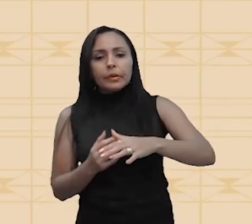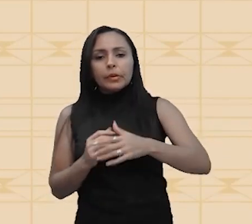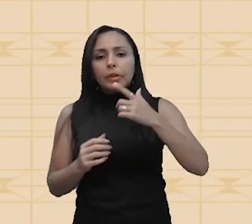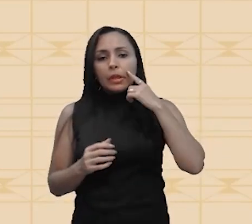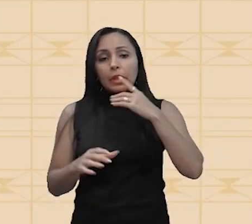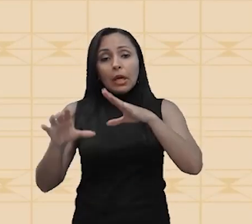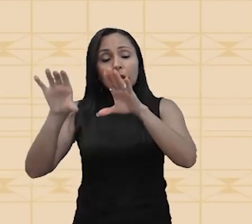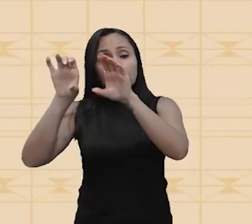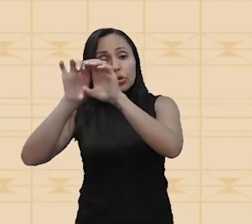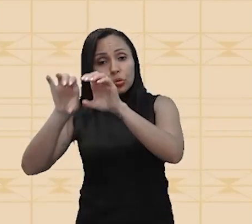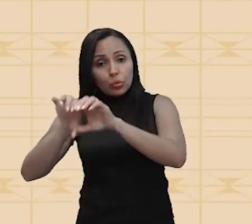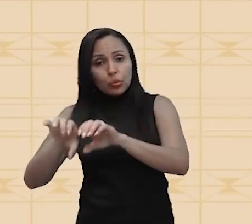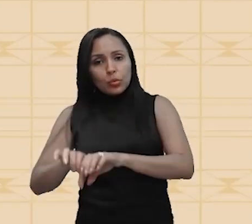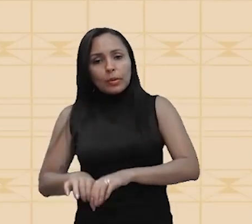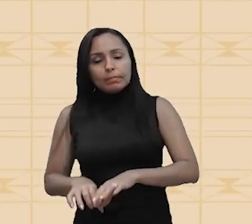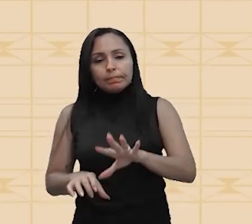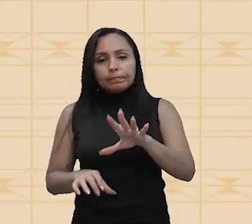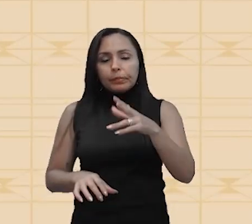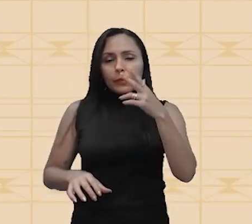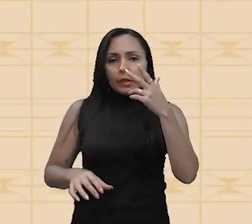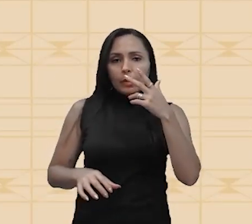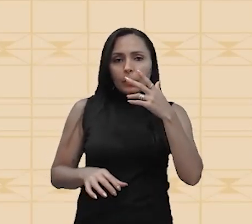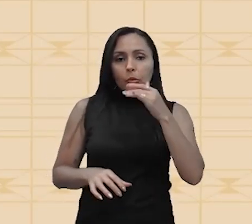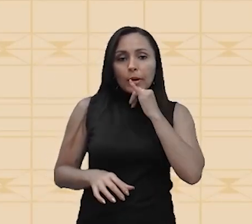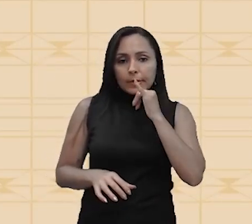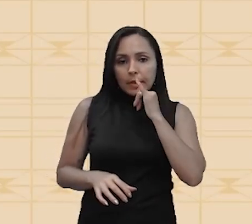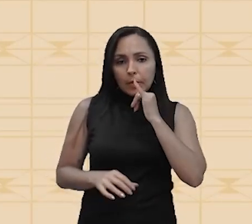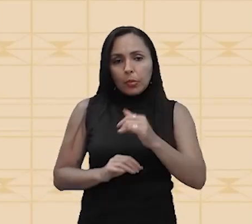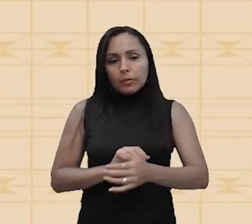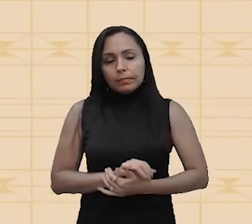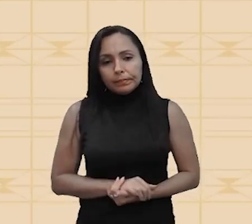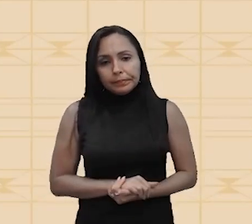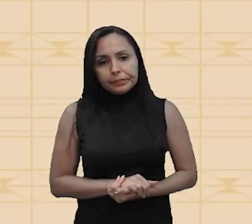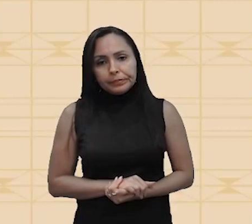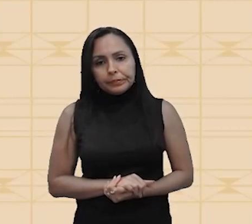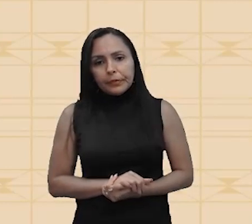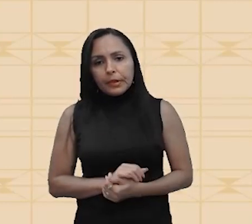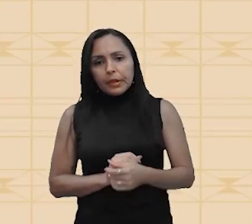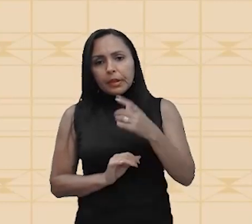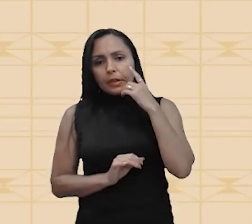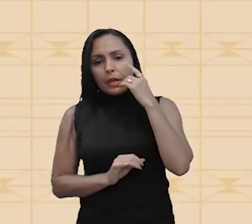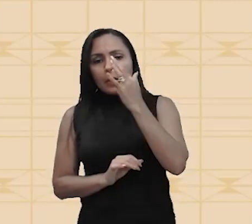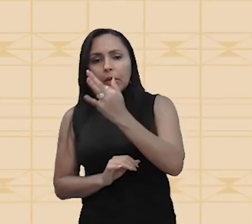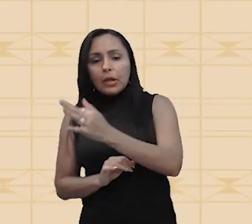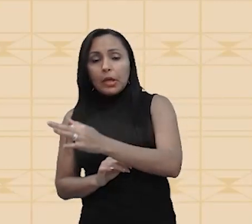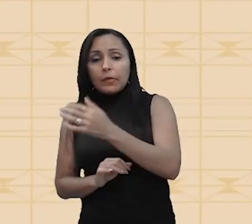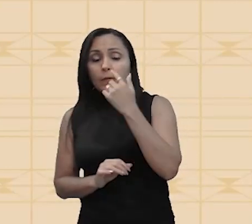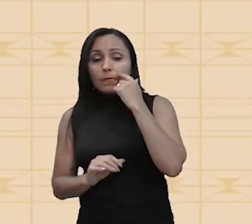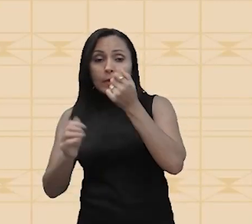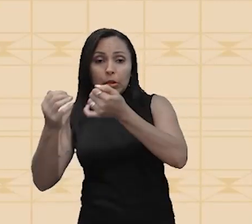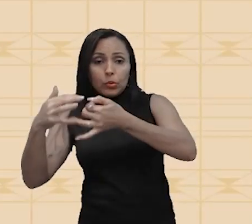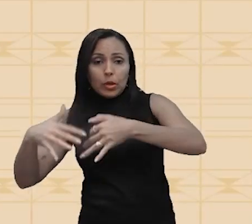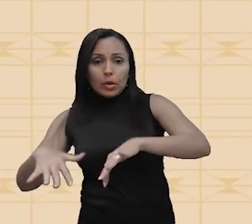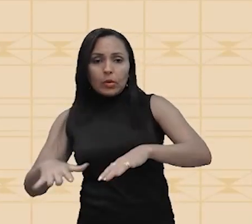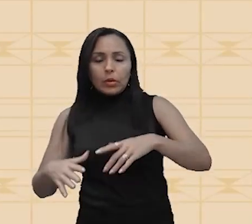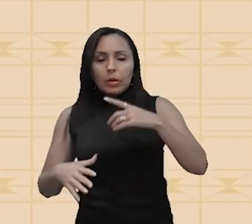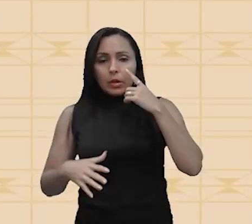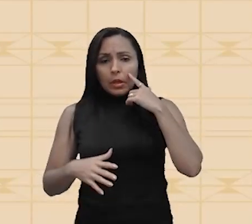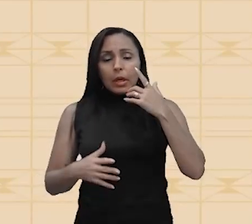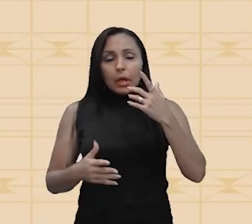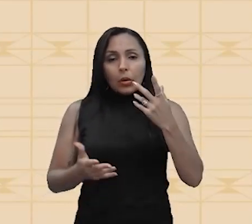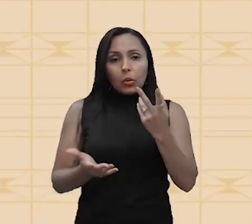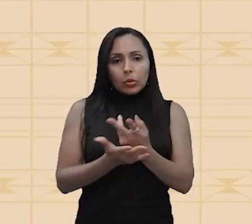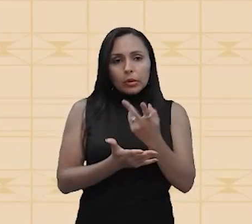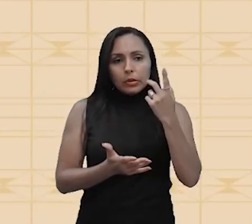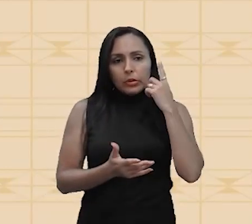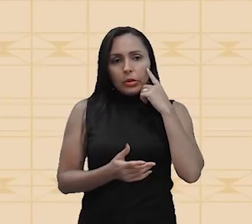matéria. Por exemplo, perceba aí nessa imagem dessa ponte, e isso daí não é fake não, tá pessoal? Isso aí realmente ocorreu. Essa ponte,